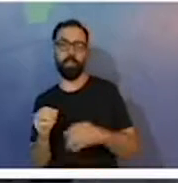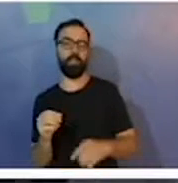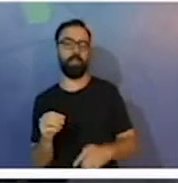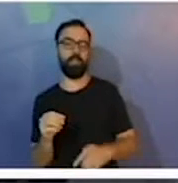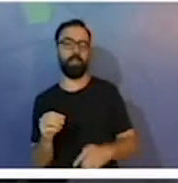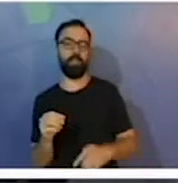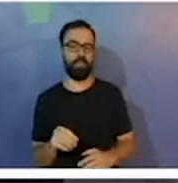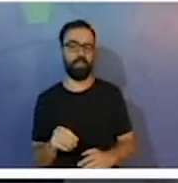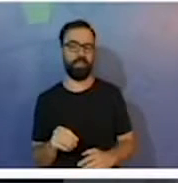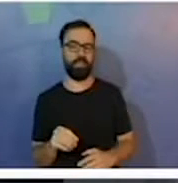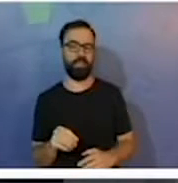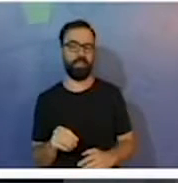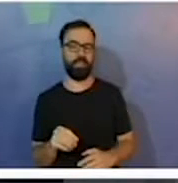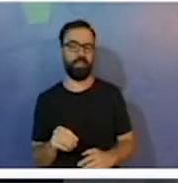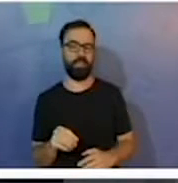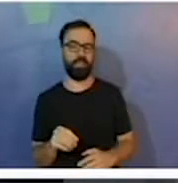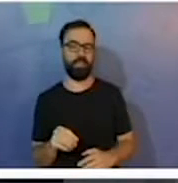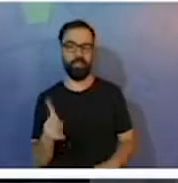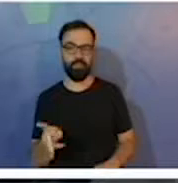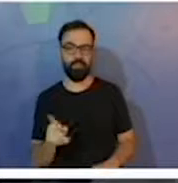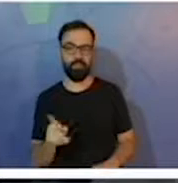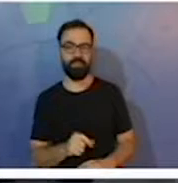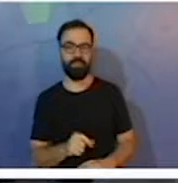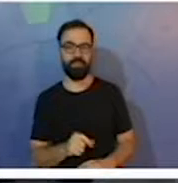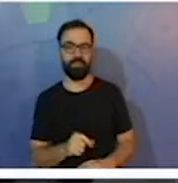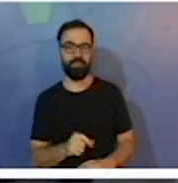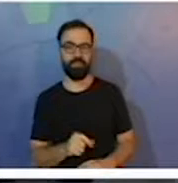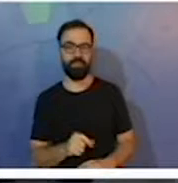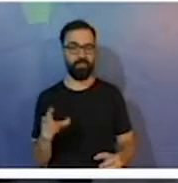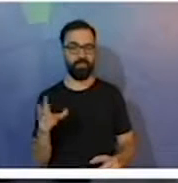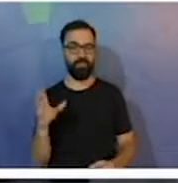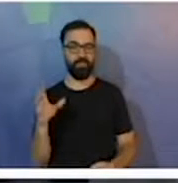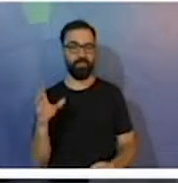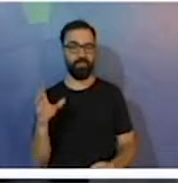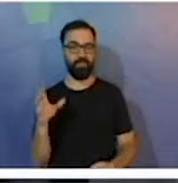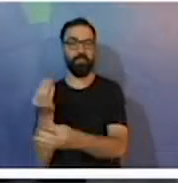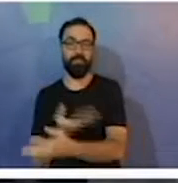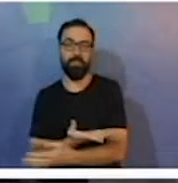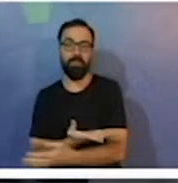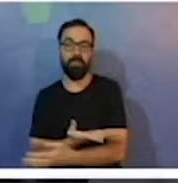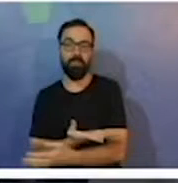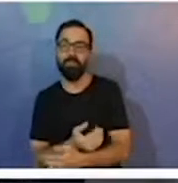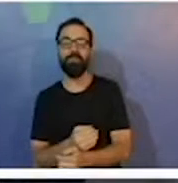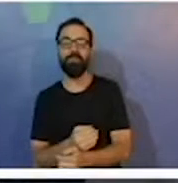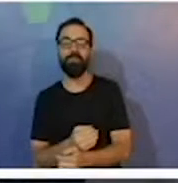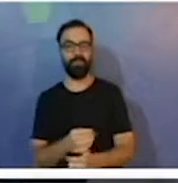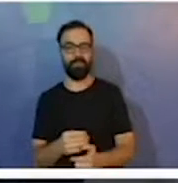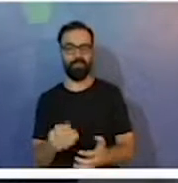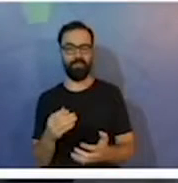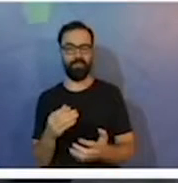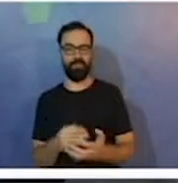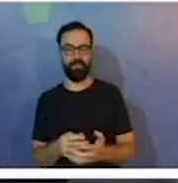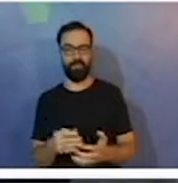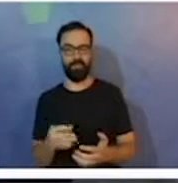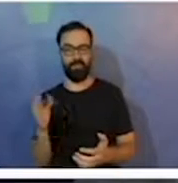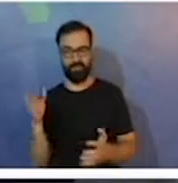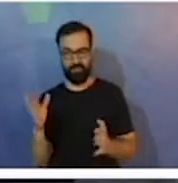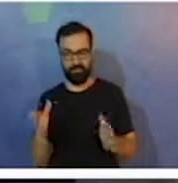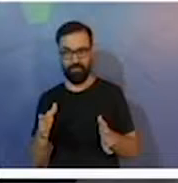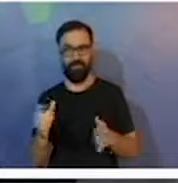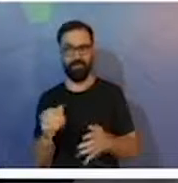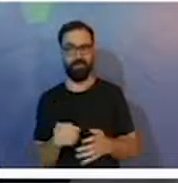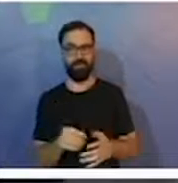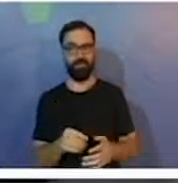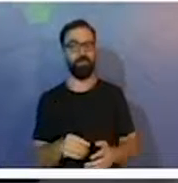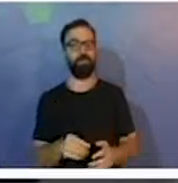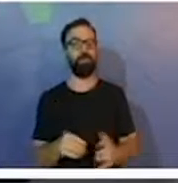quatro então eu sou Professora Maria Cristina e nós vamos fechar a unidade 17 o texto que ensina como